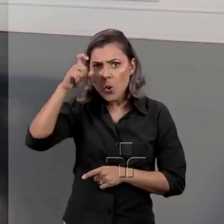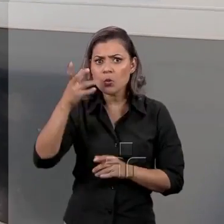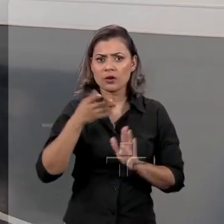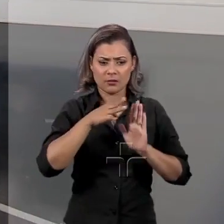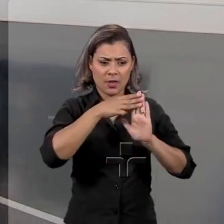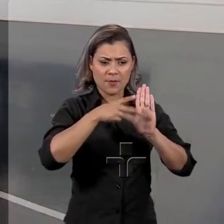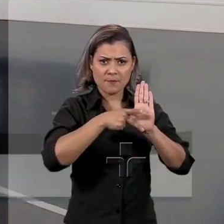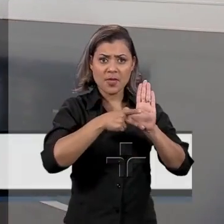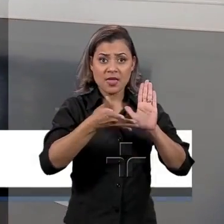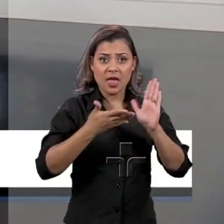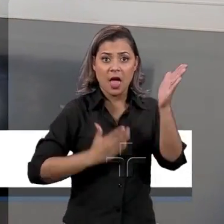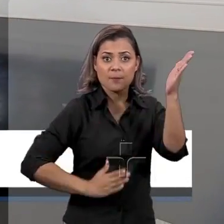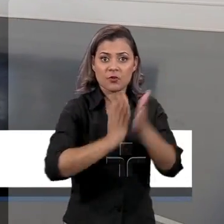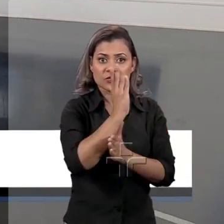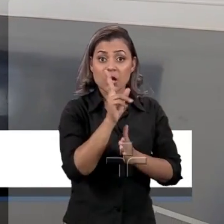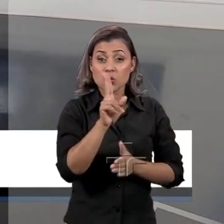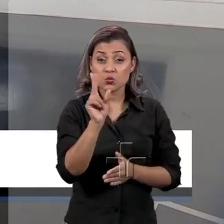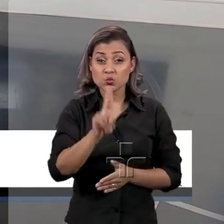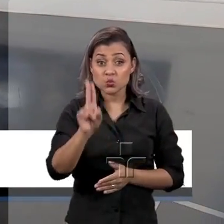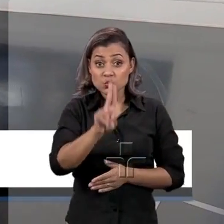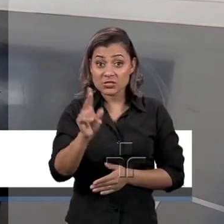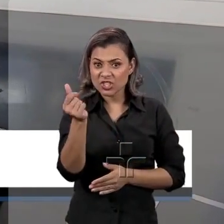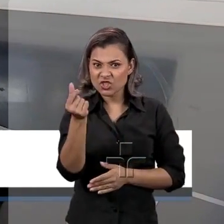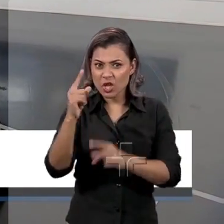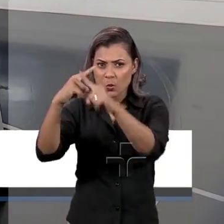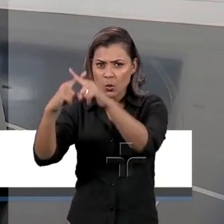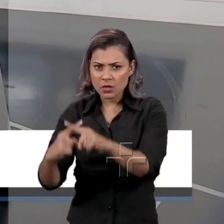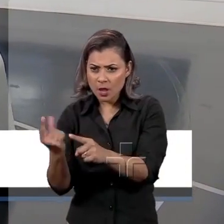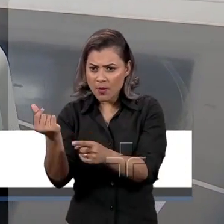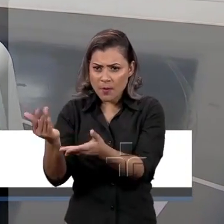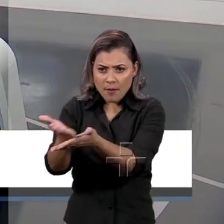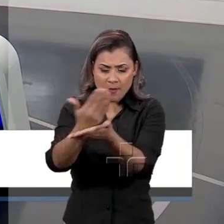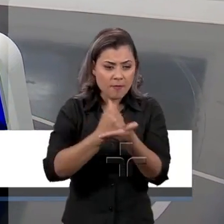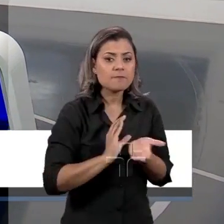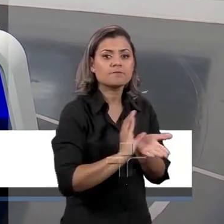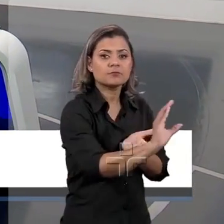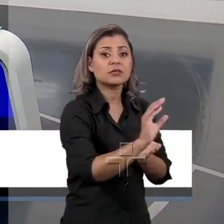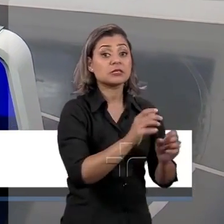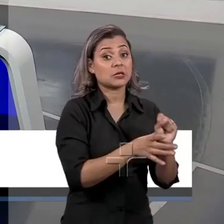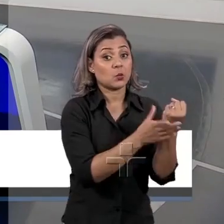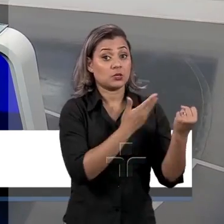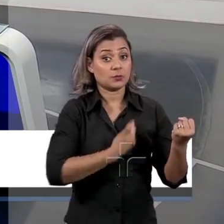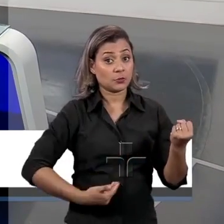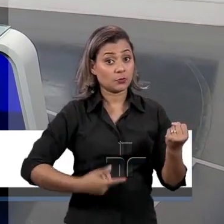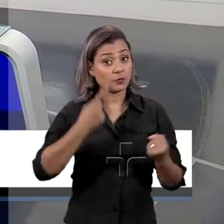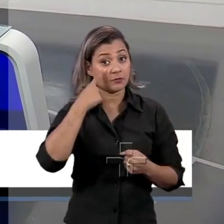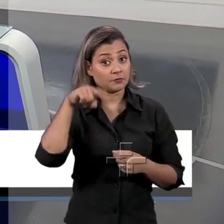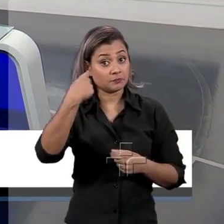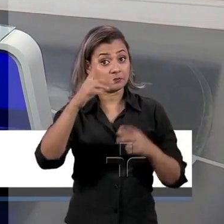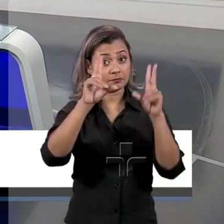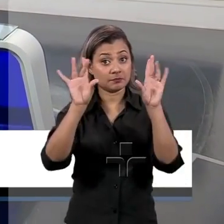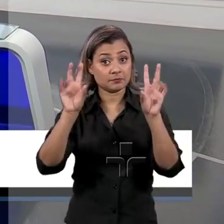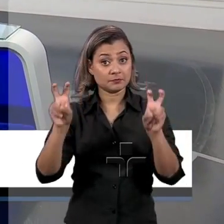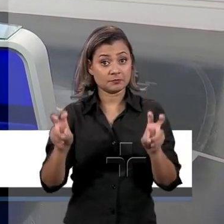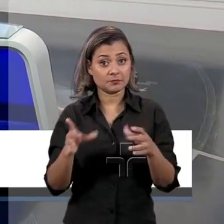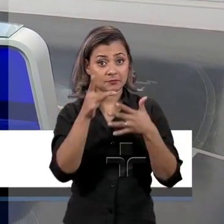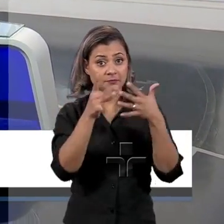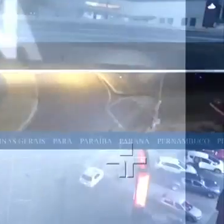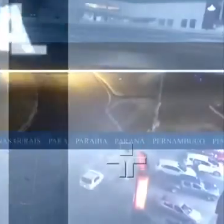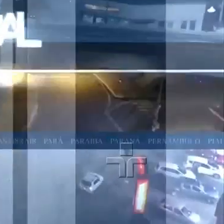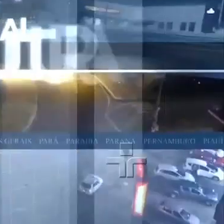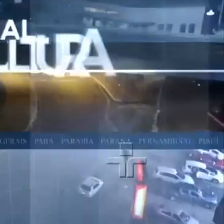MP que garante o uso do dinheiro de loterias na área da segurança pública. São os nossos próximos assuntos. Até já.